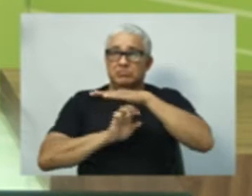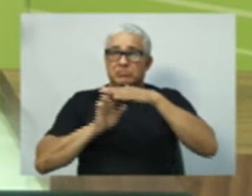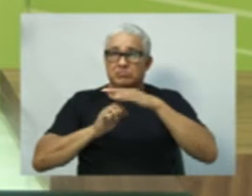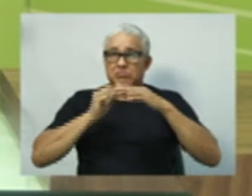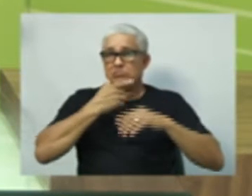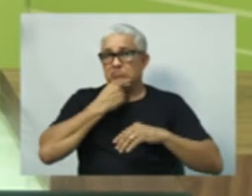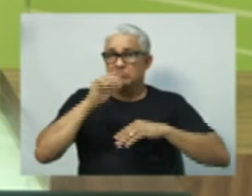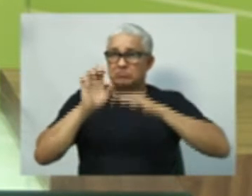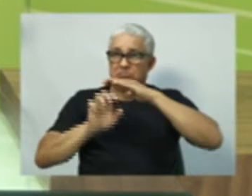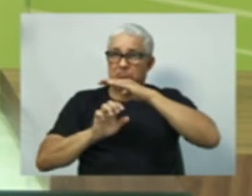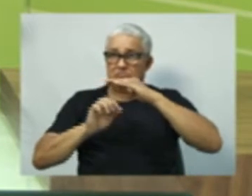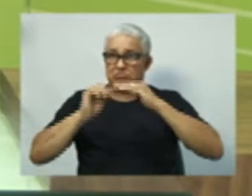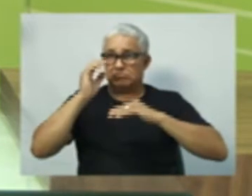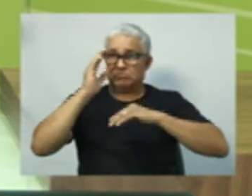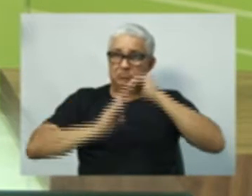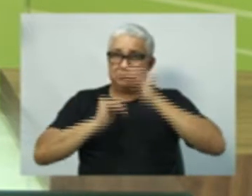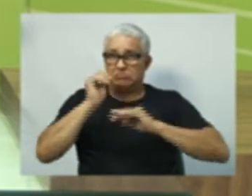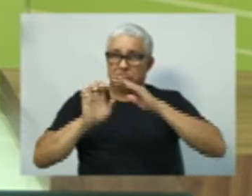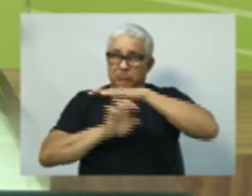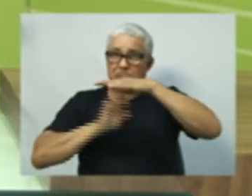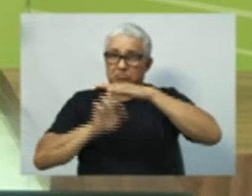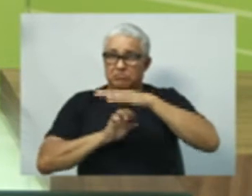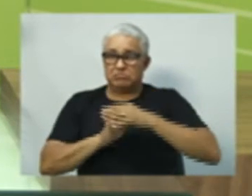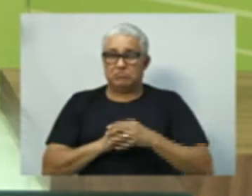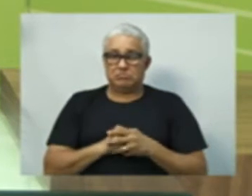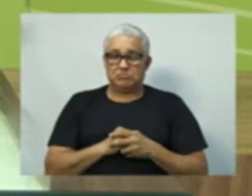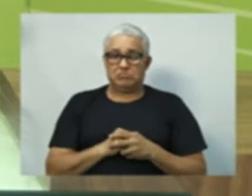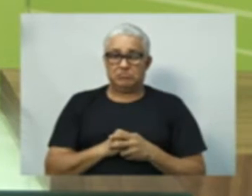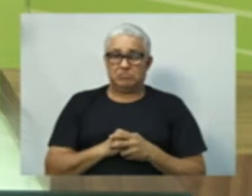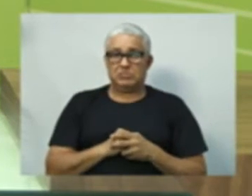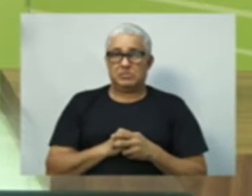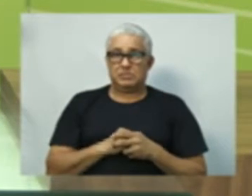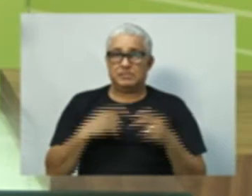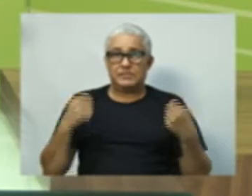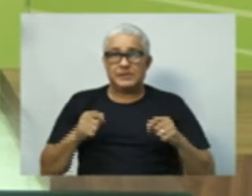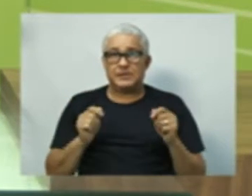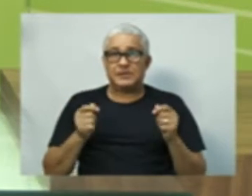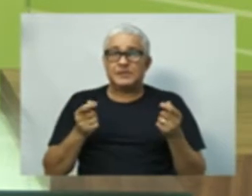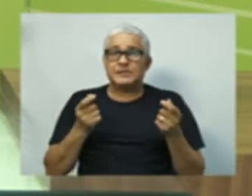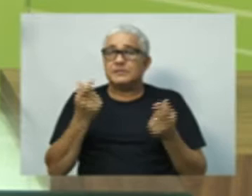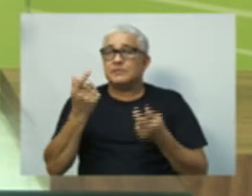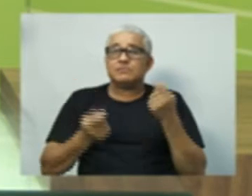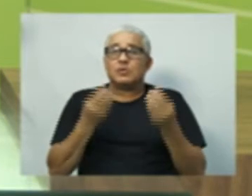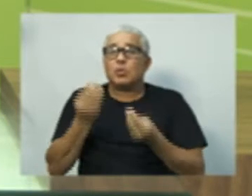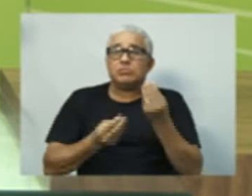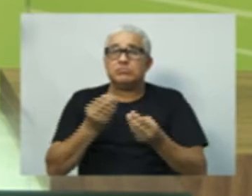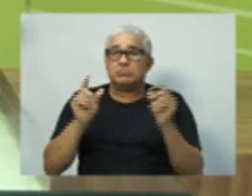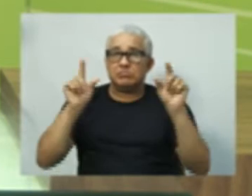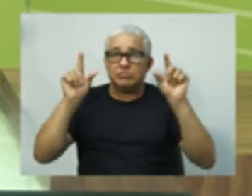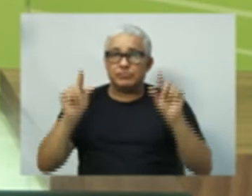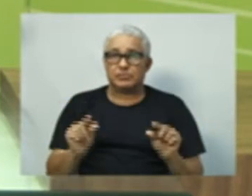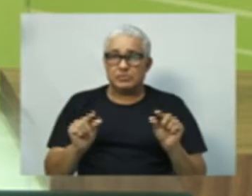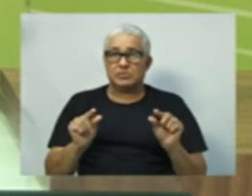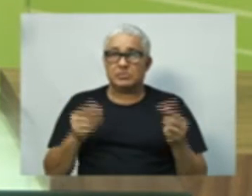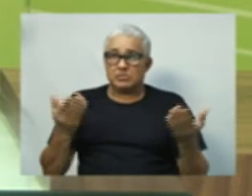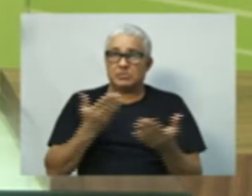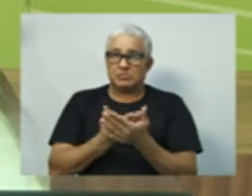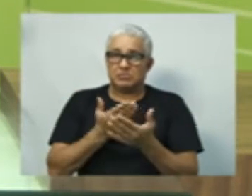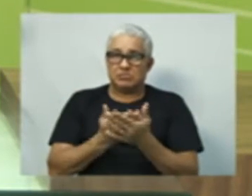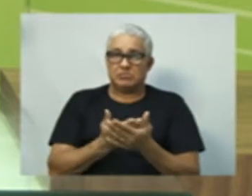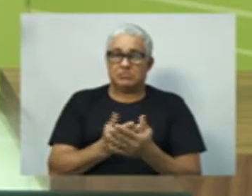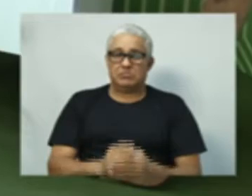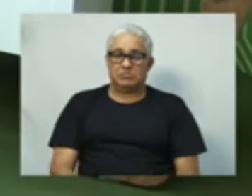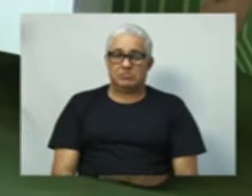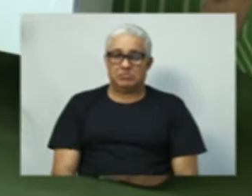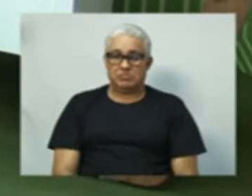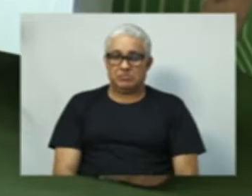buscam o quê? Eles buscam formas lícitas, né, de diminuir essa carga tributária. É o que nós vamos estudar na nossa aula, né,